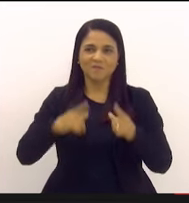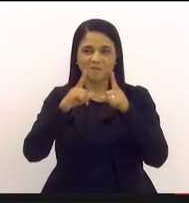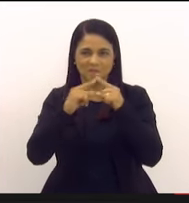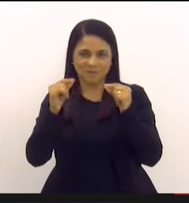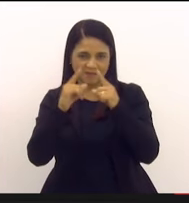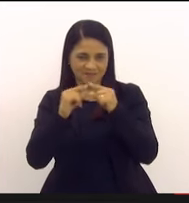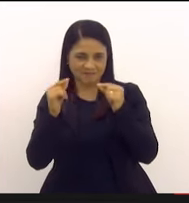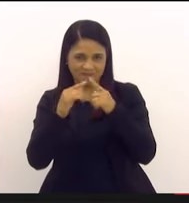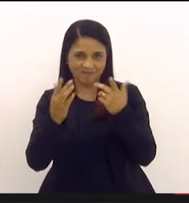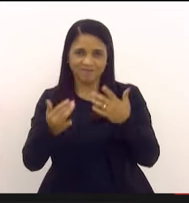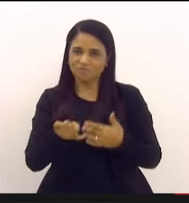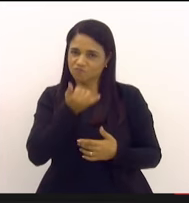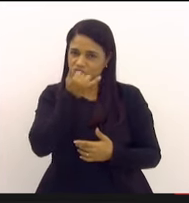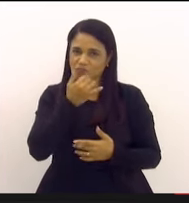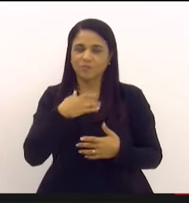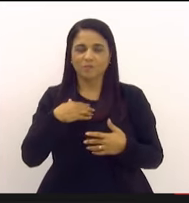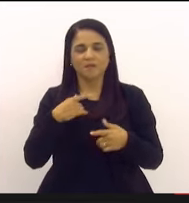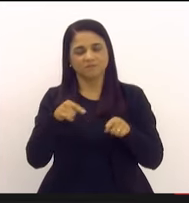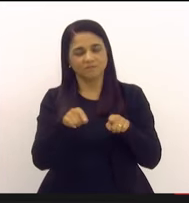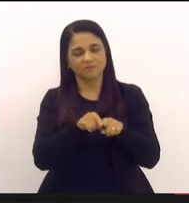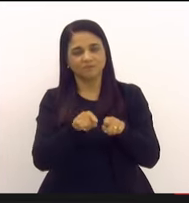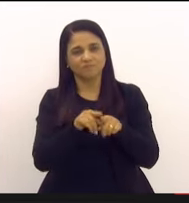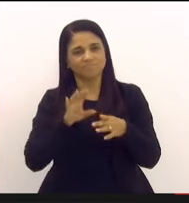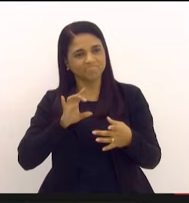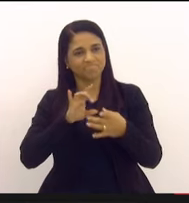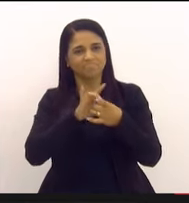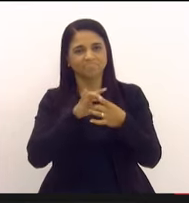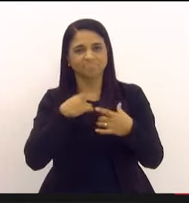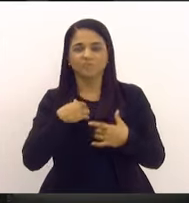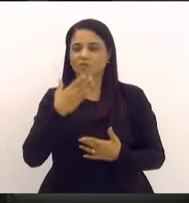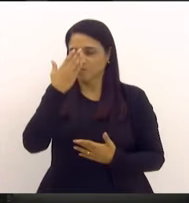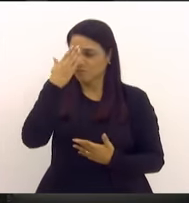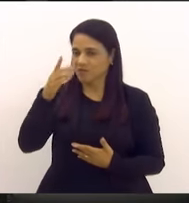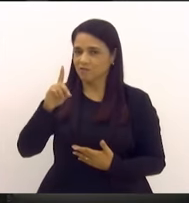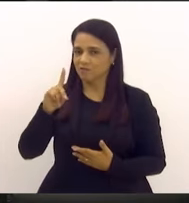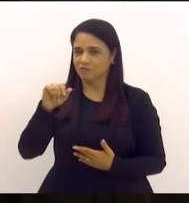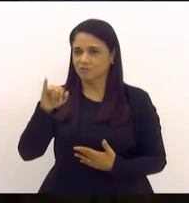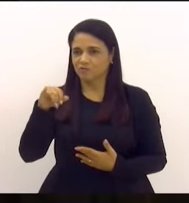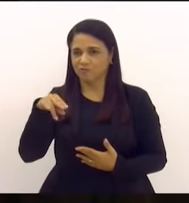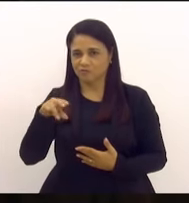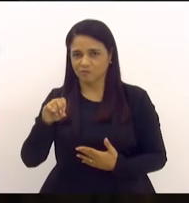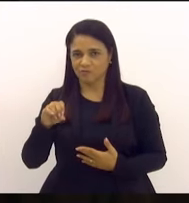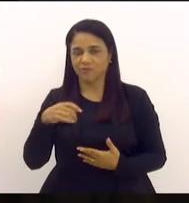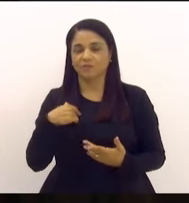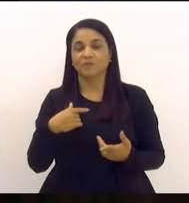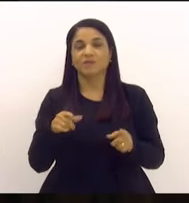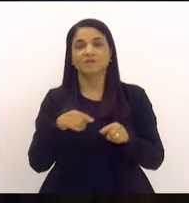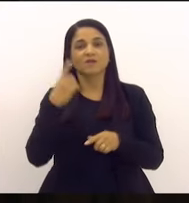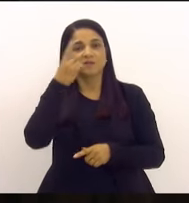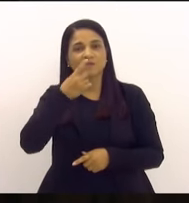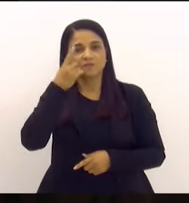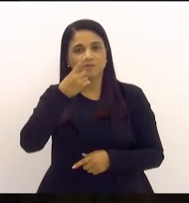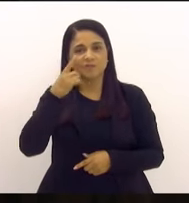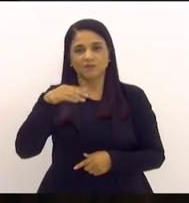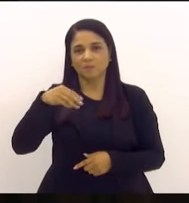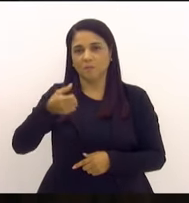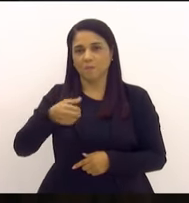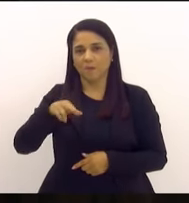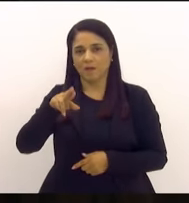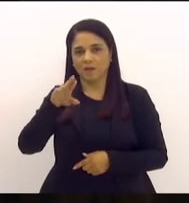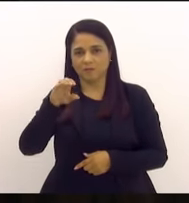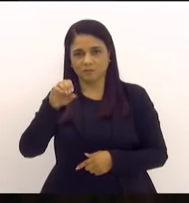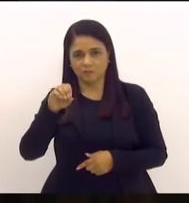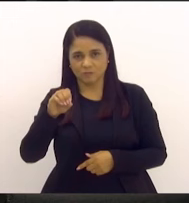em Brasília, irmão. Muito obrigado. Muito obrigado, Dino. Pela Comissão de Segurança Pública, deputado presidente Márcio